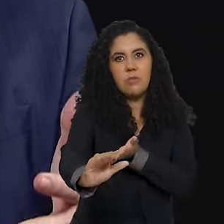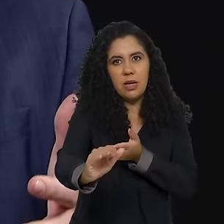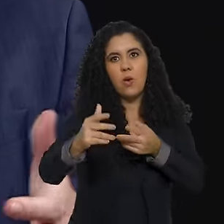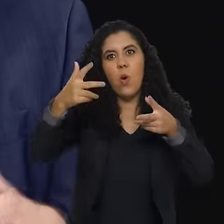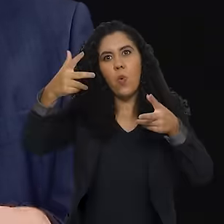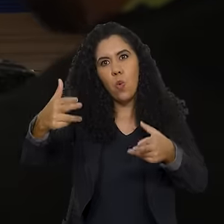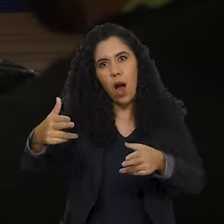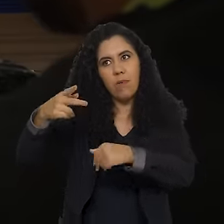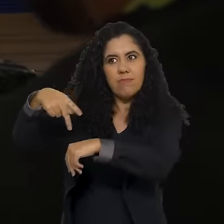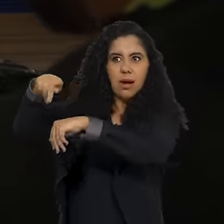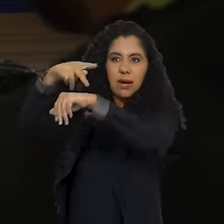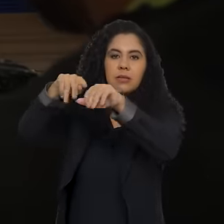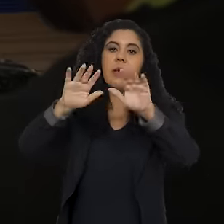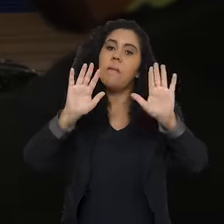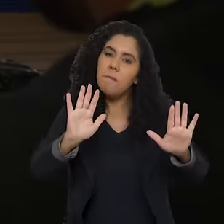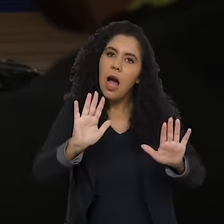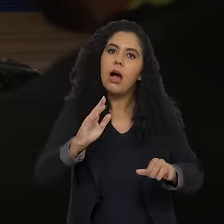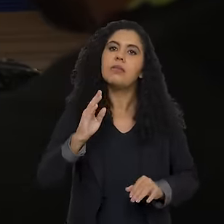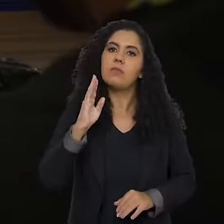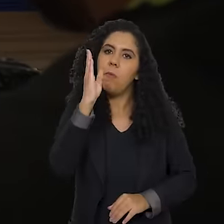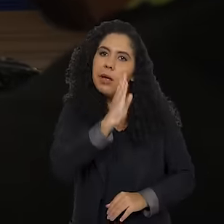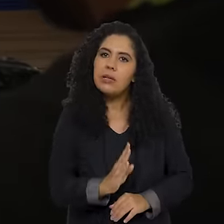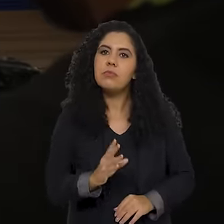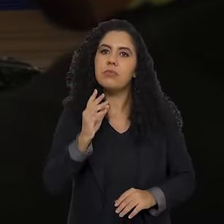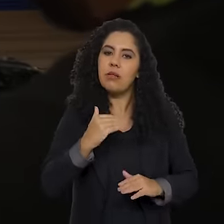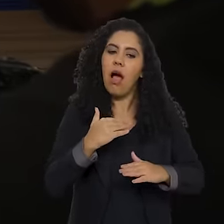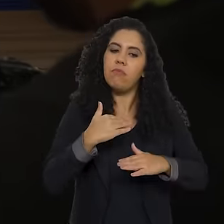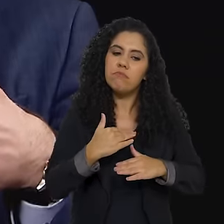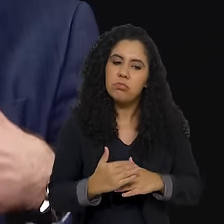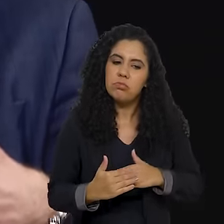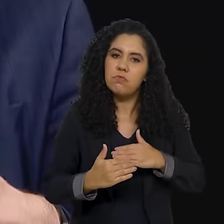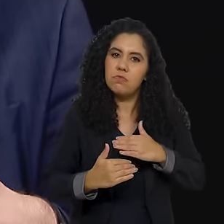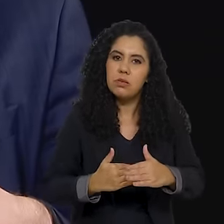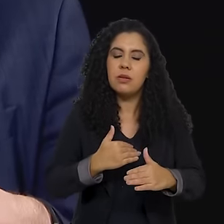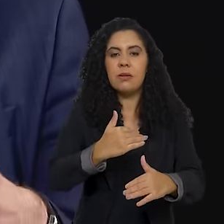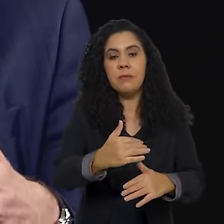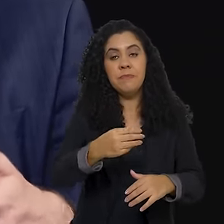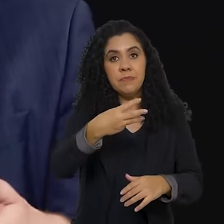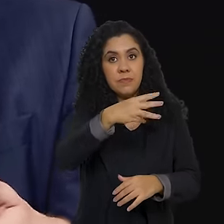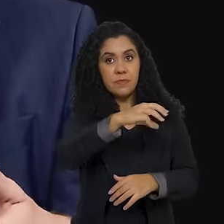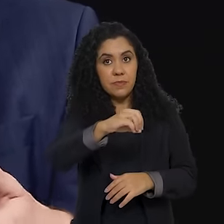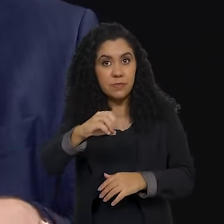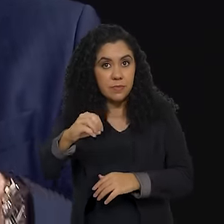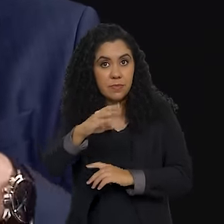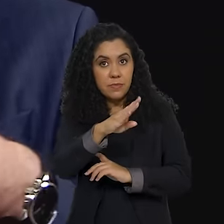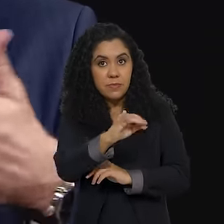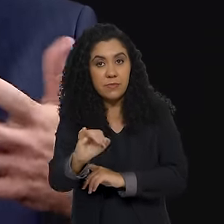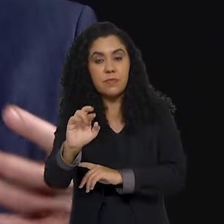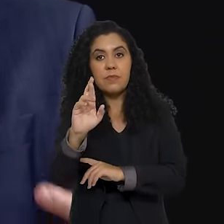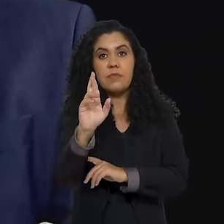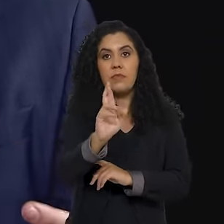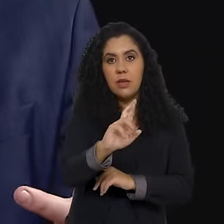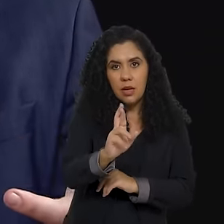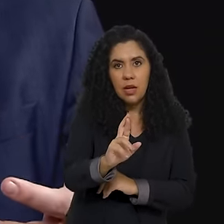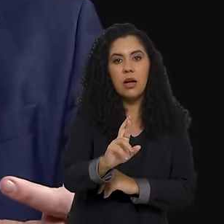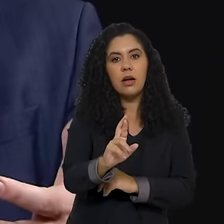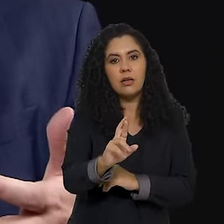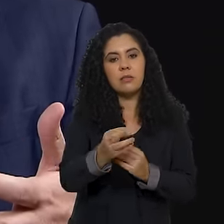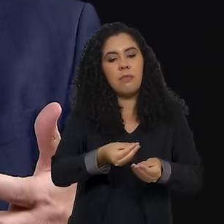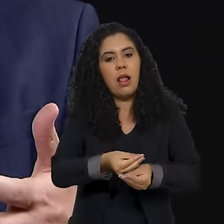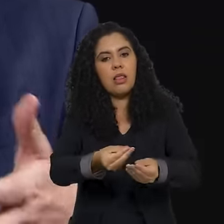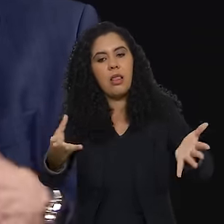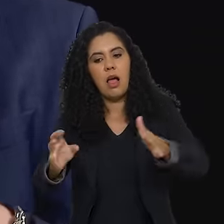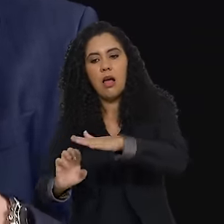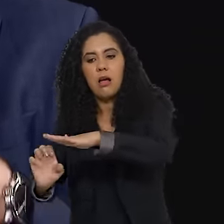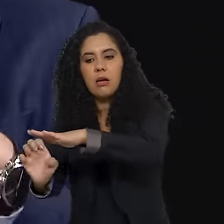desse porte. Mas o Brasil está fazendo o seu investimento, 300 bilhões de reais, 60 bilhões de dólares, colocando à